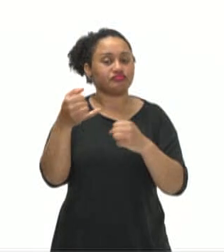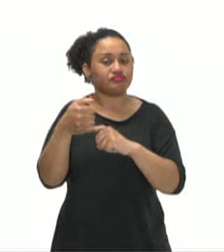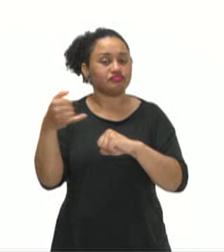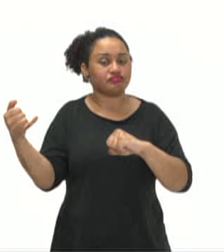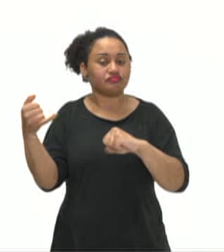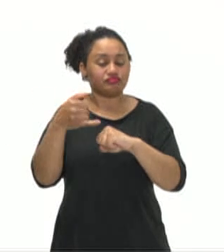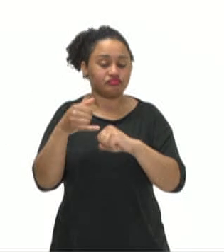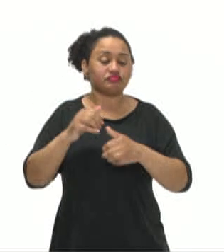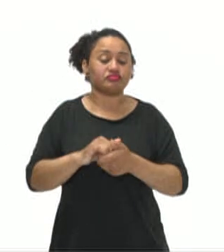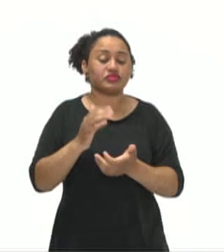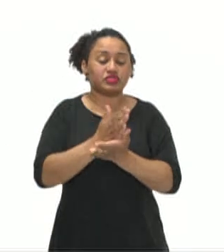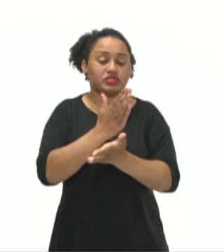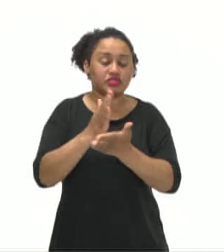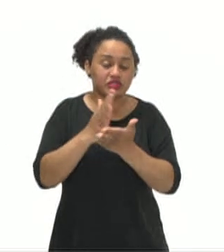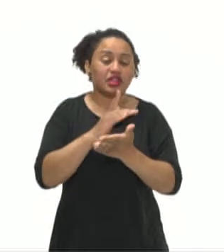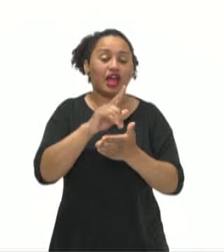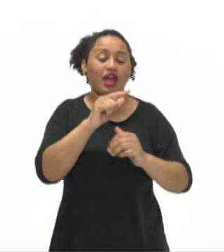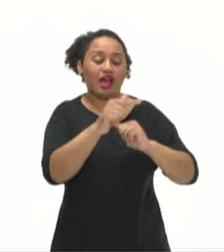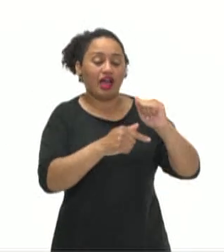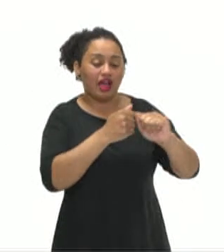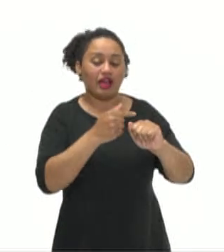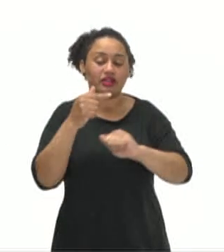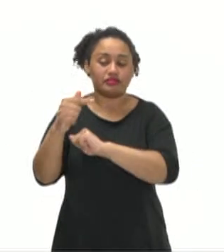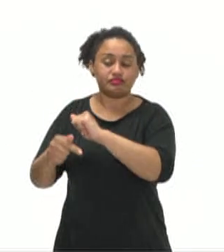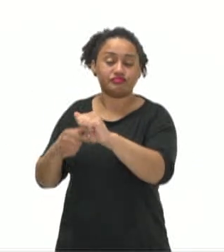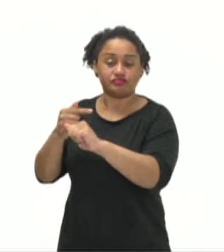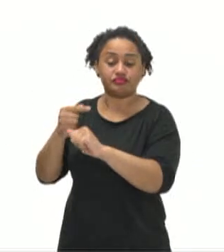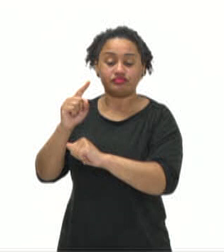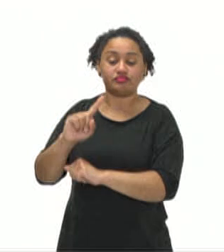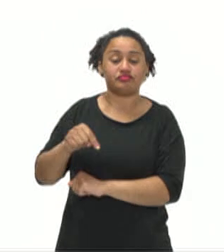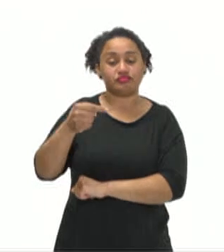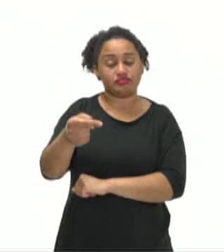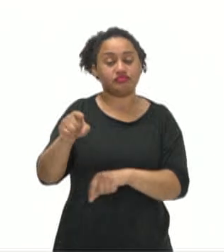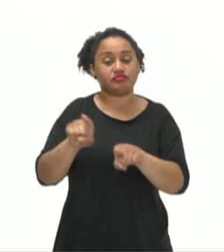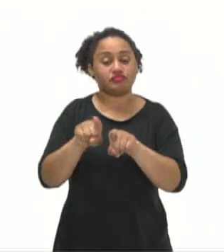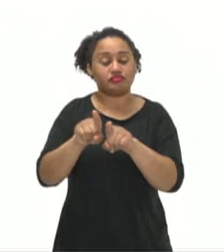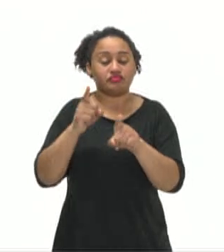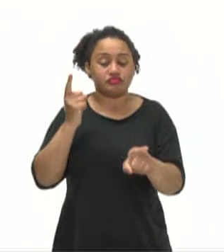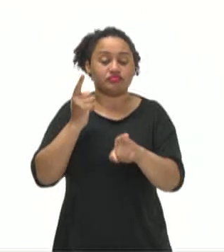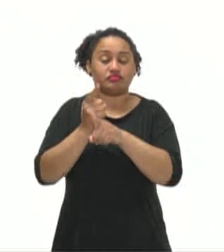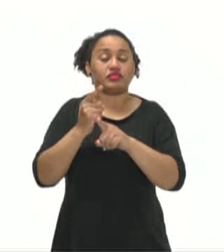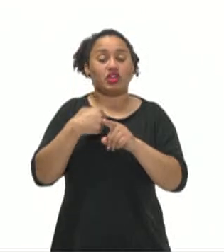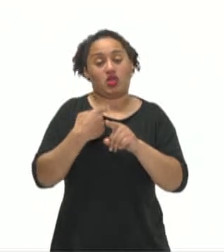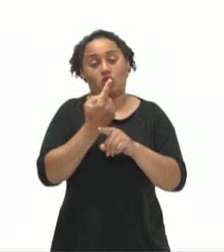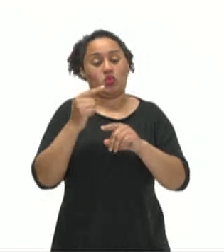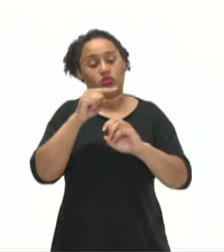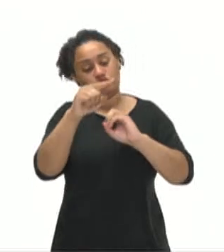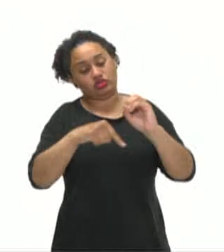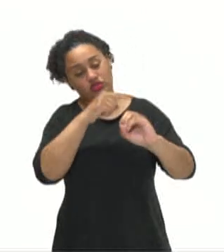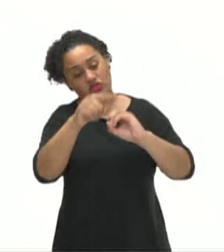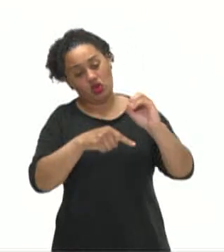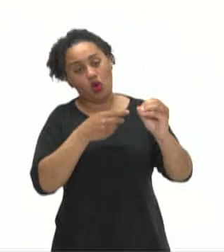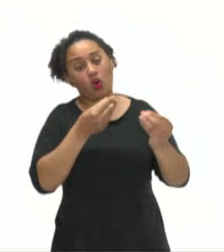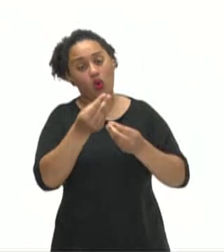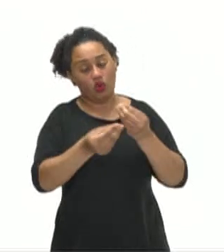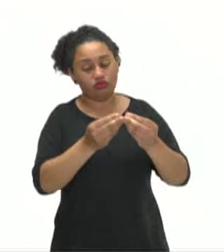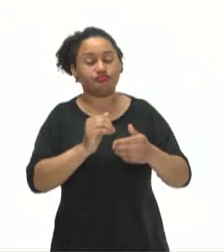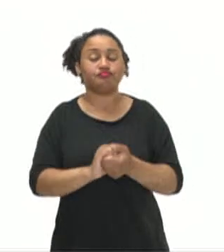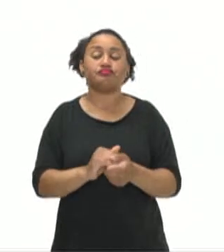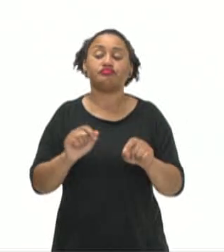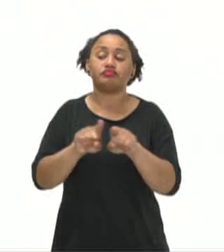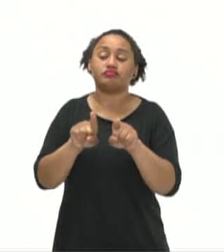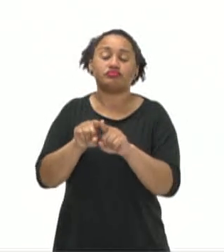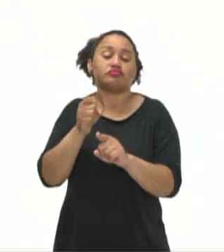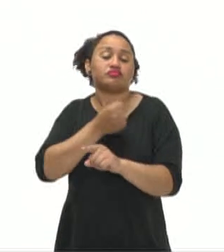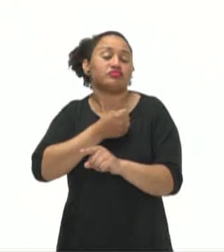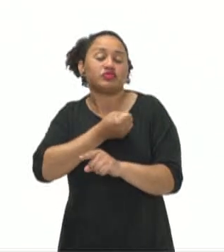eletrônica para cada átomo envolvido. Depois, encontrar a camada de valência para cada átomo. Definir o número de